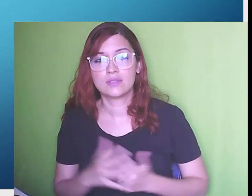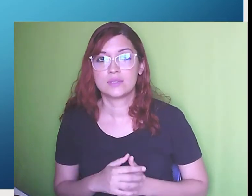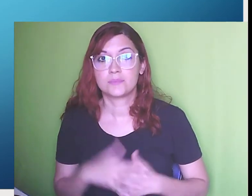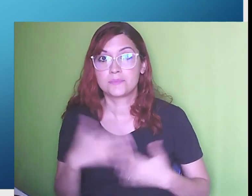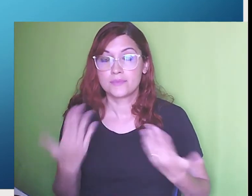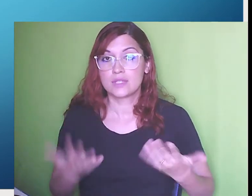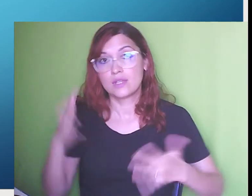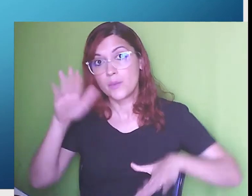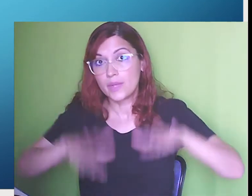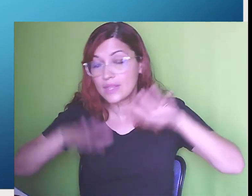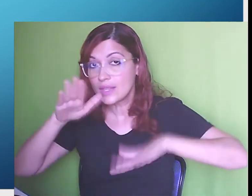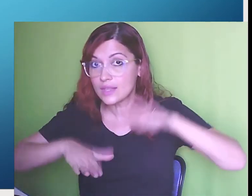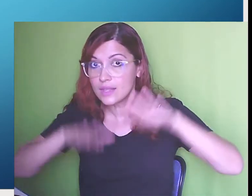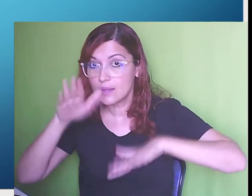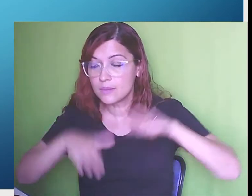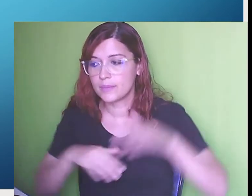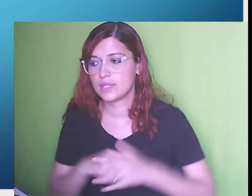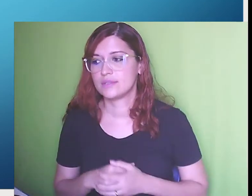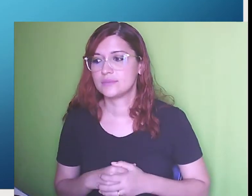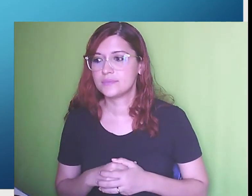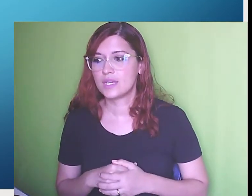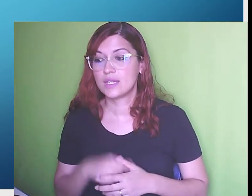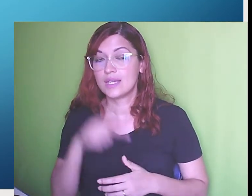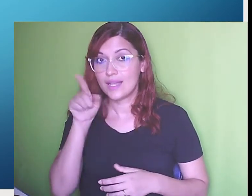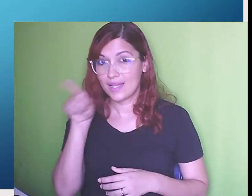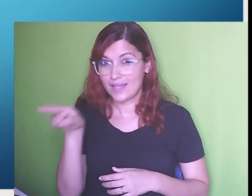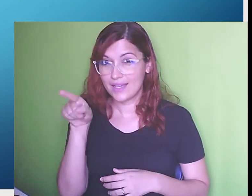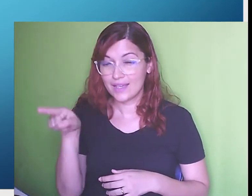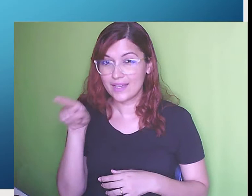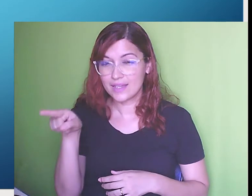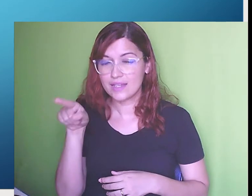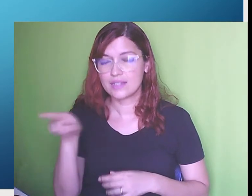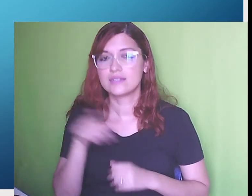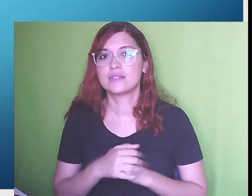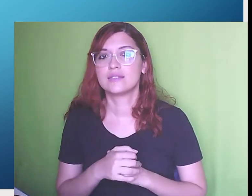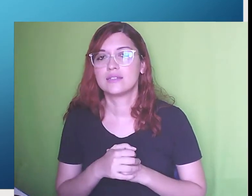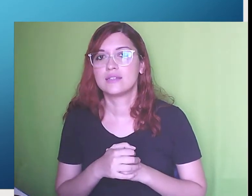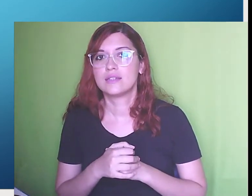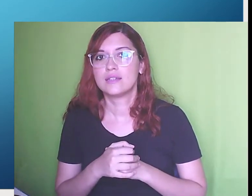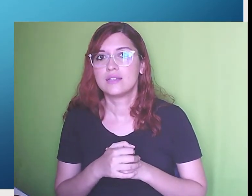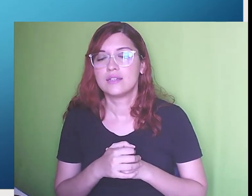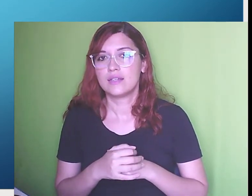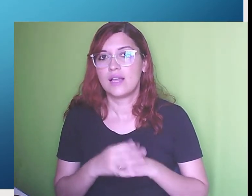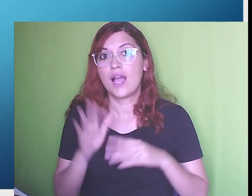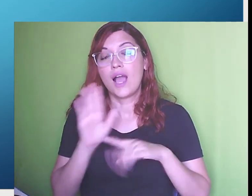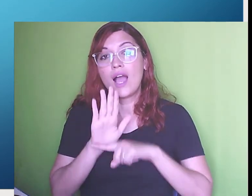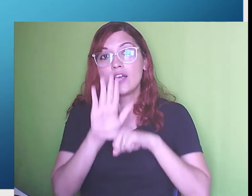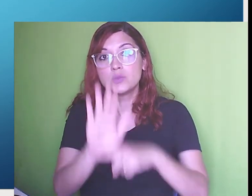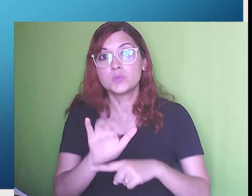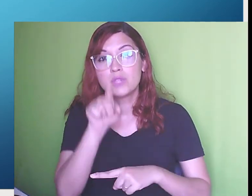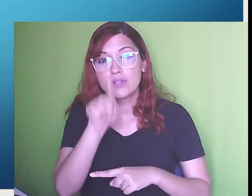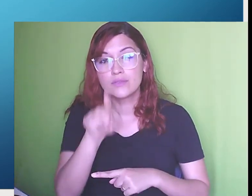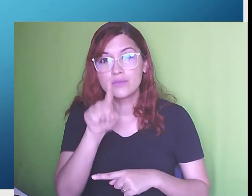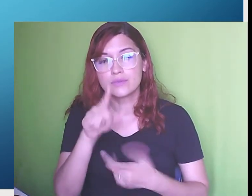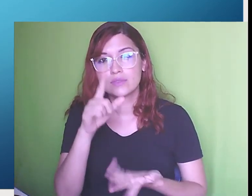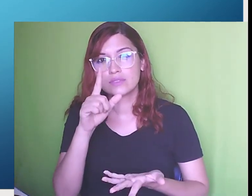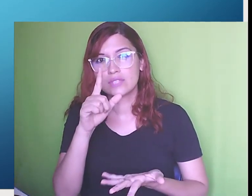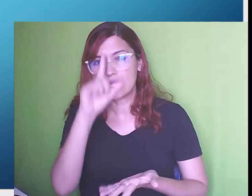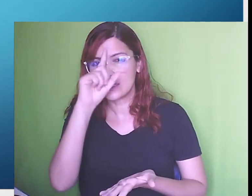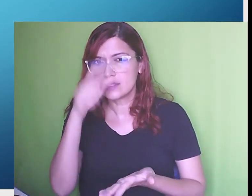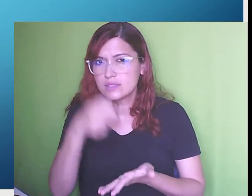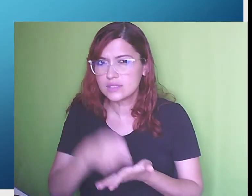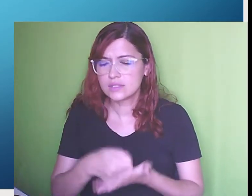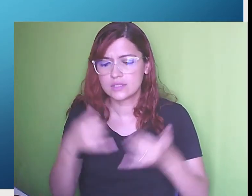ligado. Então, vai depender do local. Esse fator de